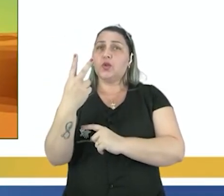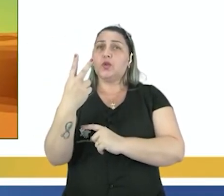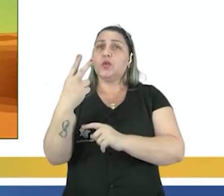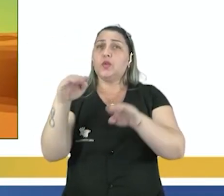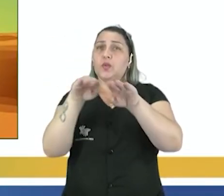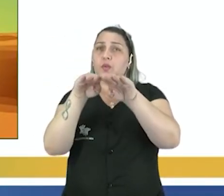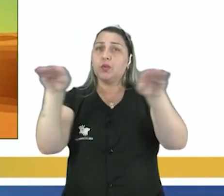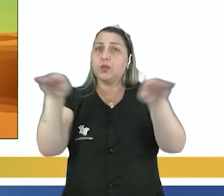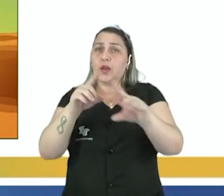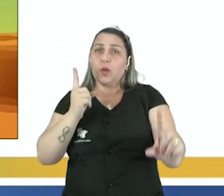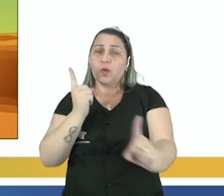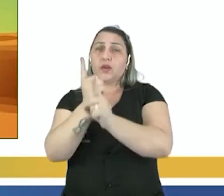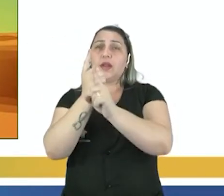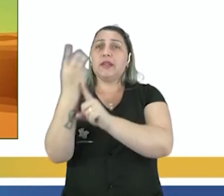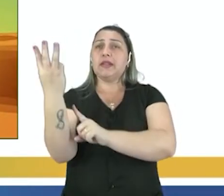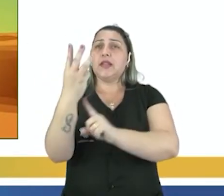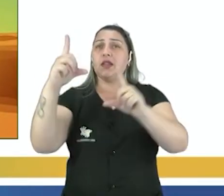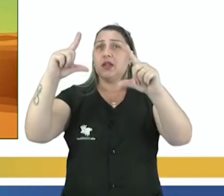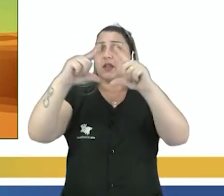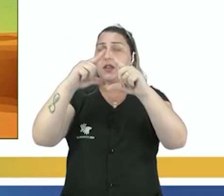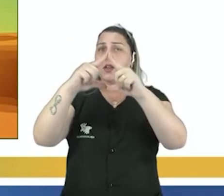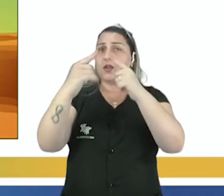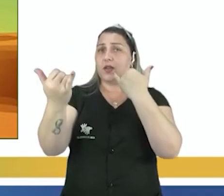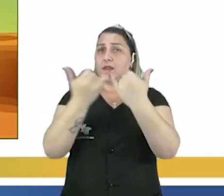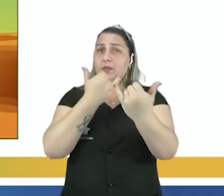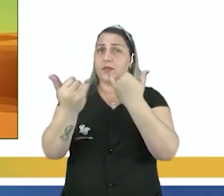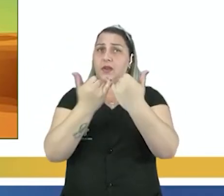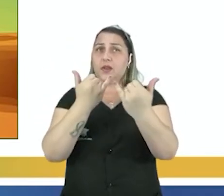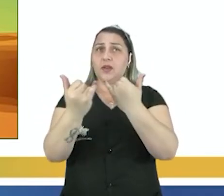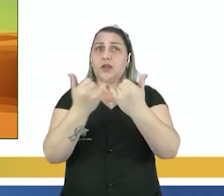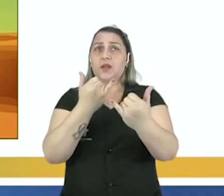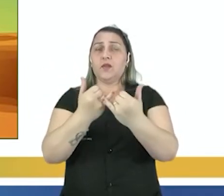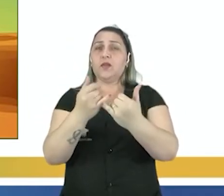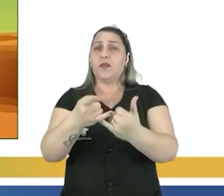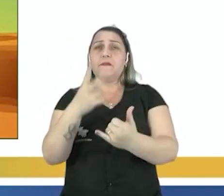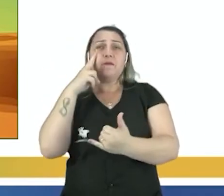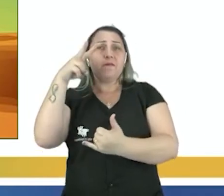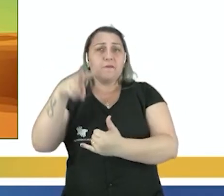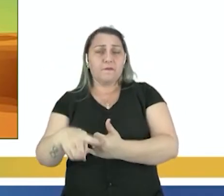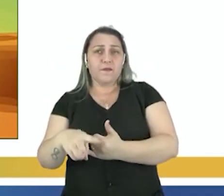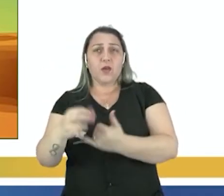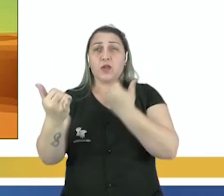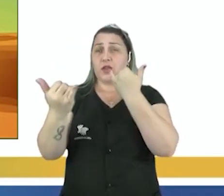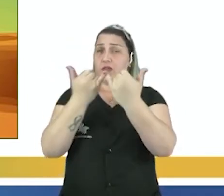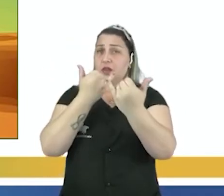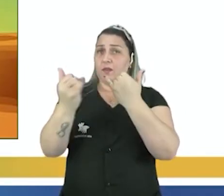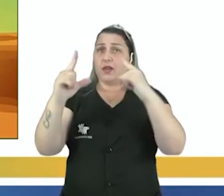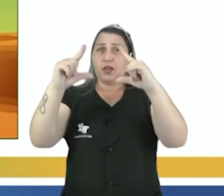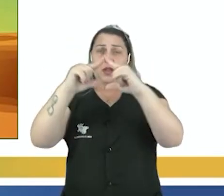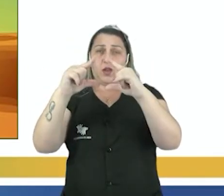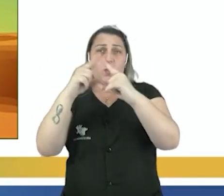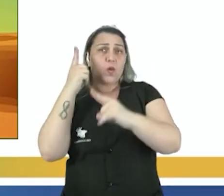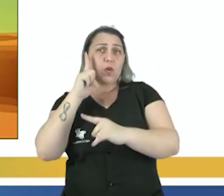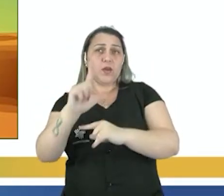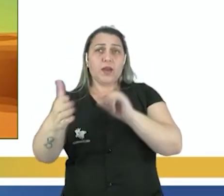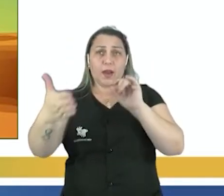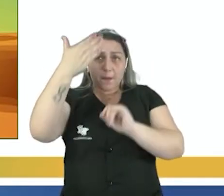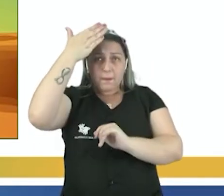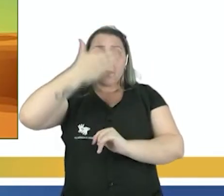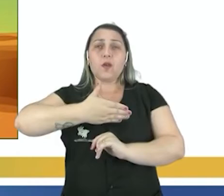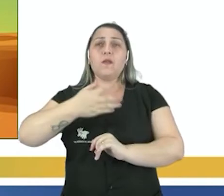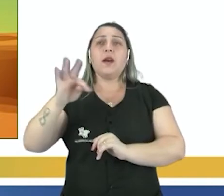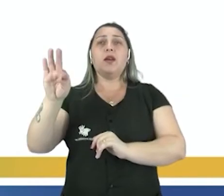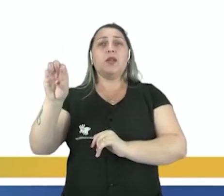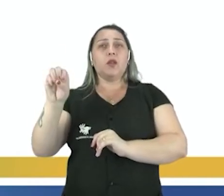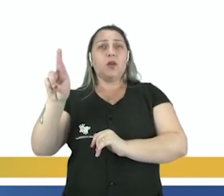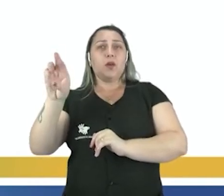transversais se encontrando e formando 3 triângulos que vão ser semelhantes. E aplicando o que você viu de semelhança de triângulos, a gente consegue provar o teorema de